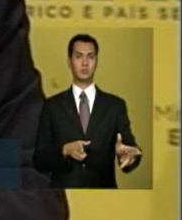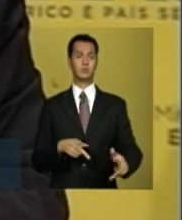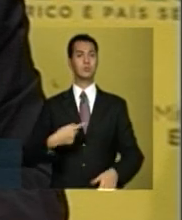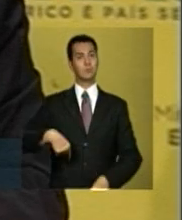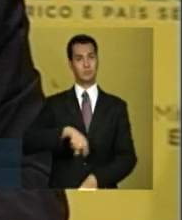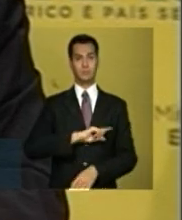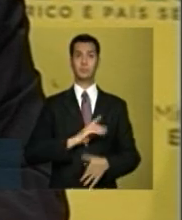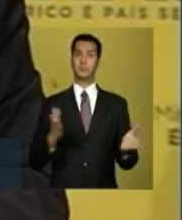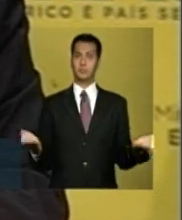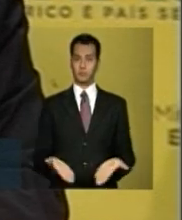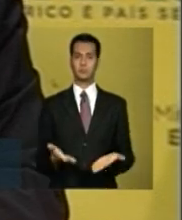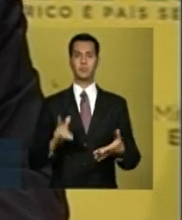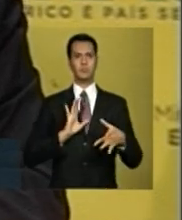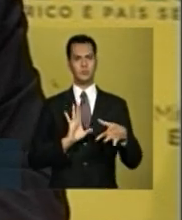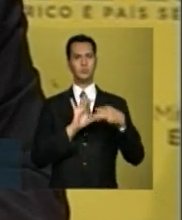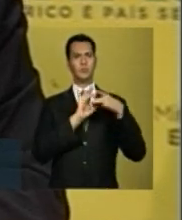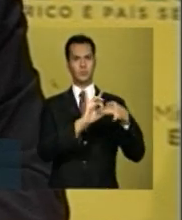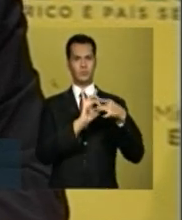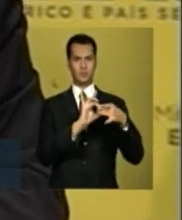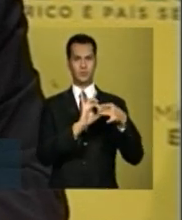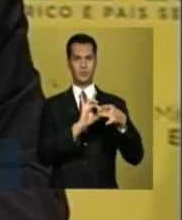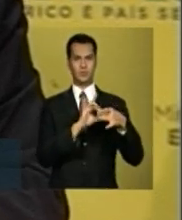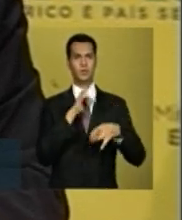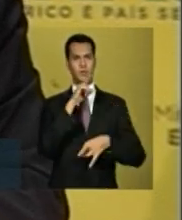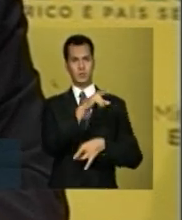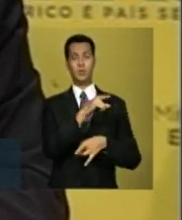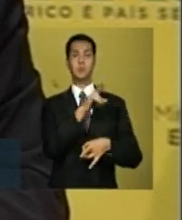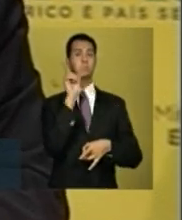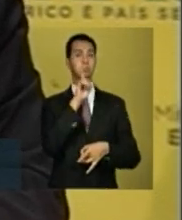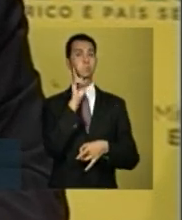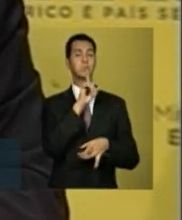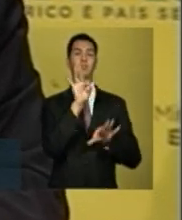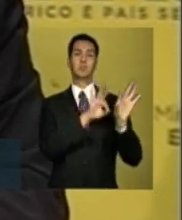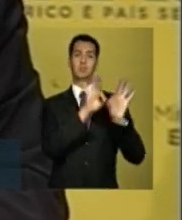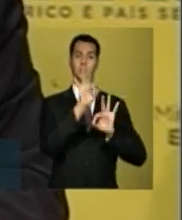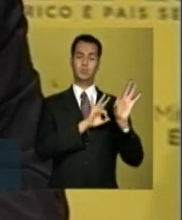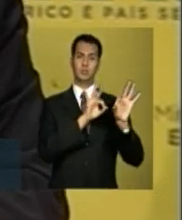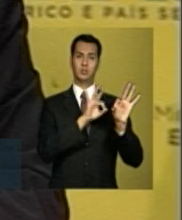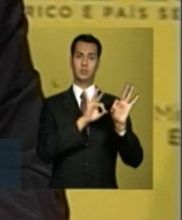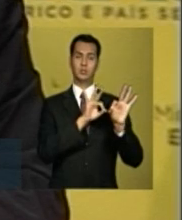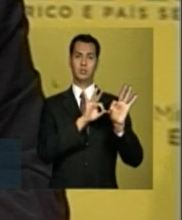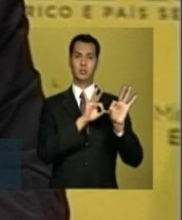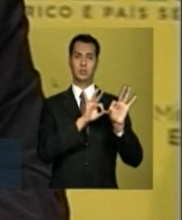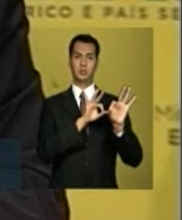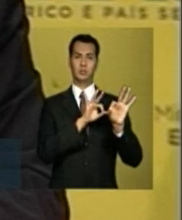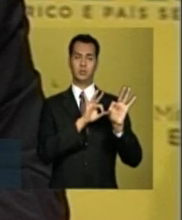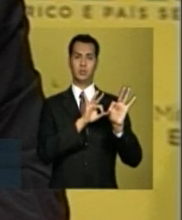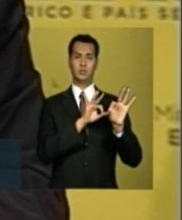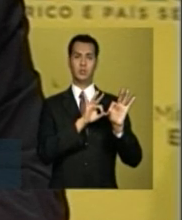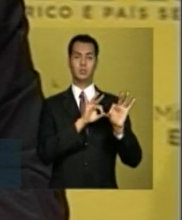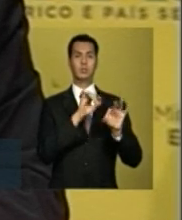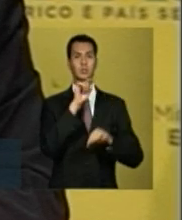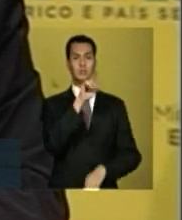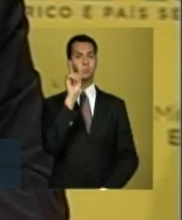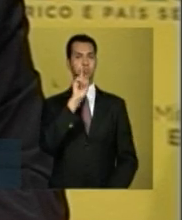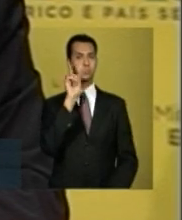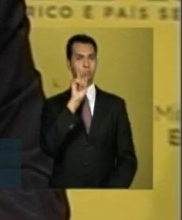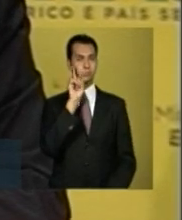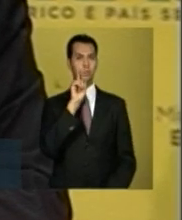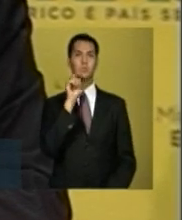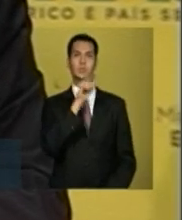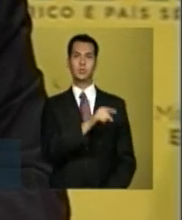parceria muito intensa com com os organizadores do Exame Nacional de certificação